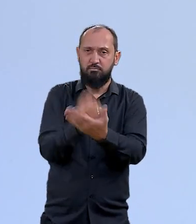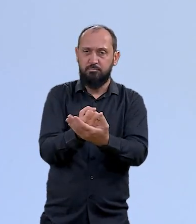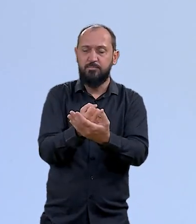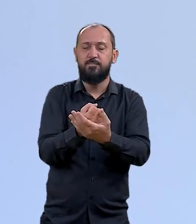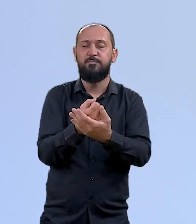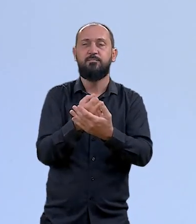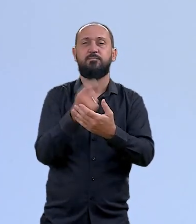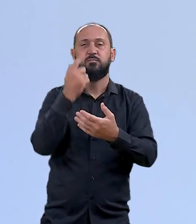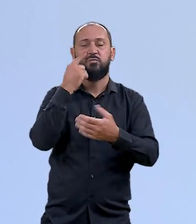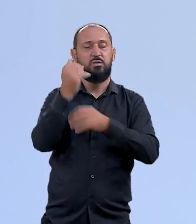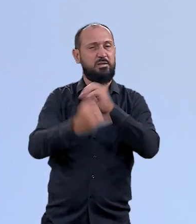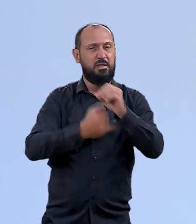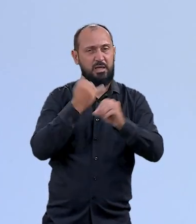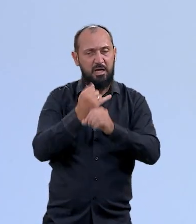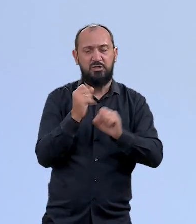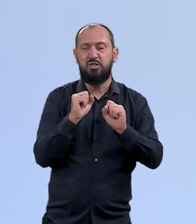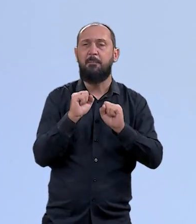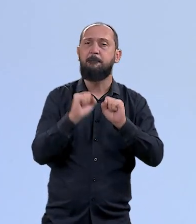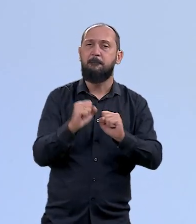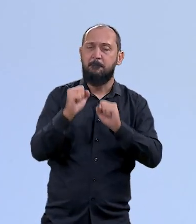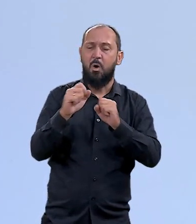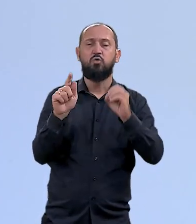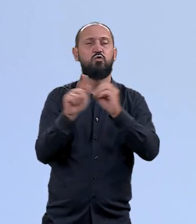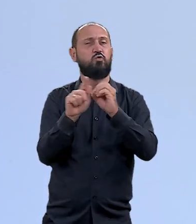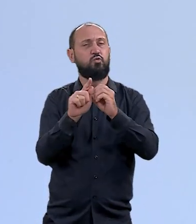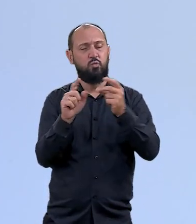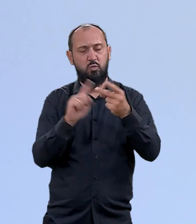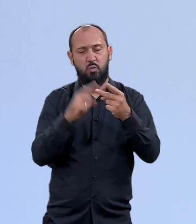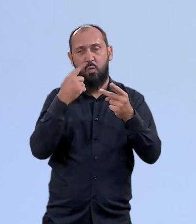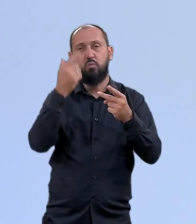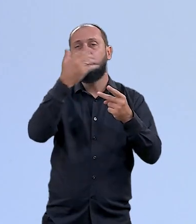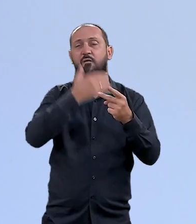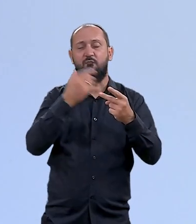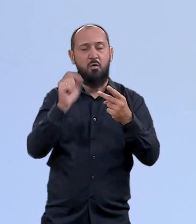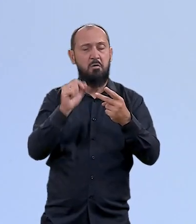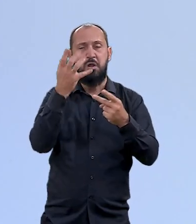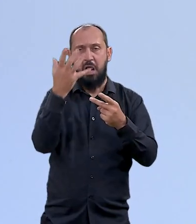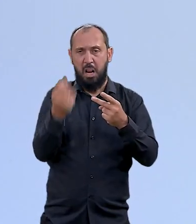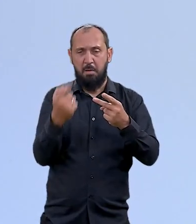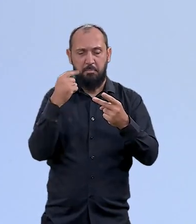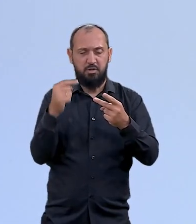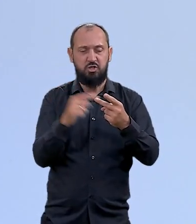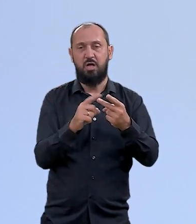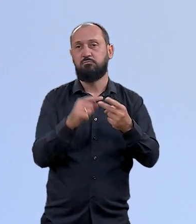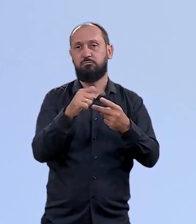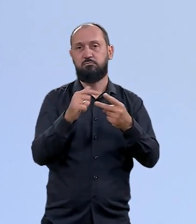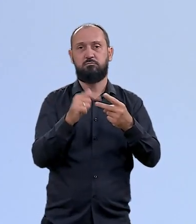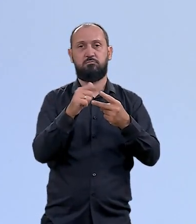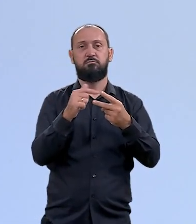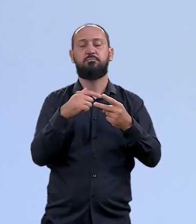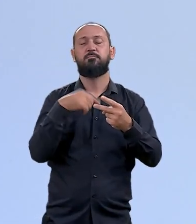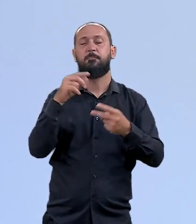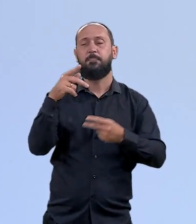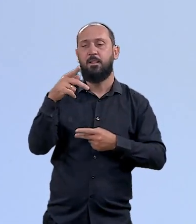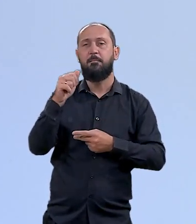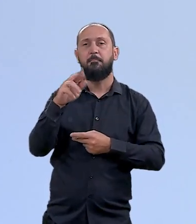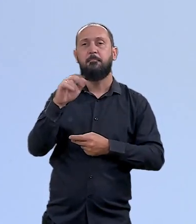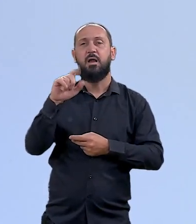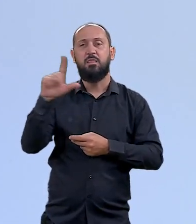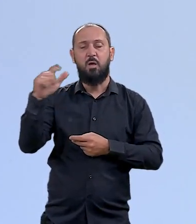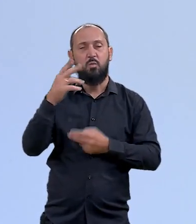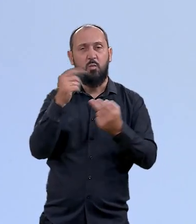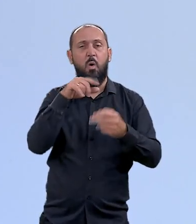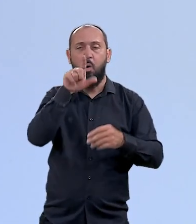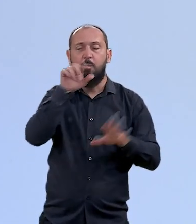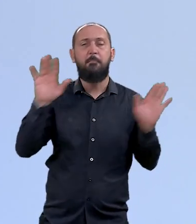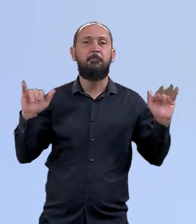né? Esse Pardal, ele já é um aplicativo já utilizado já há alguns anos já pela Justiça Eleitoral, onde qualquer cidadão de forma